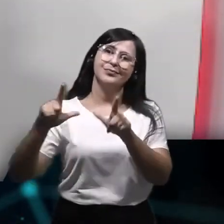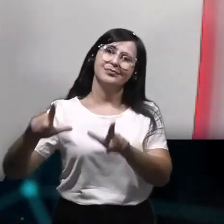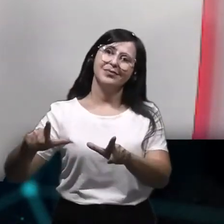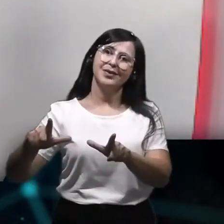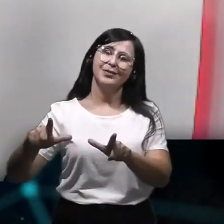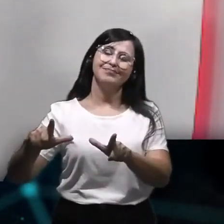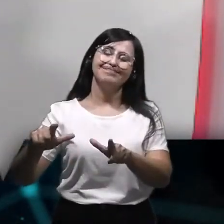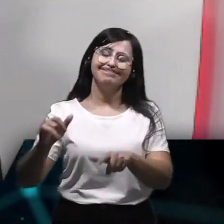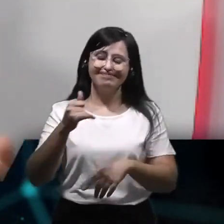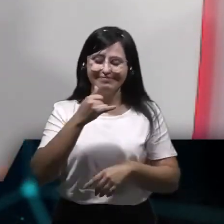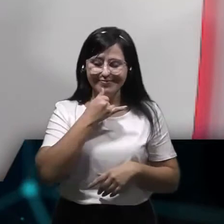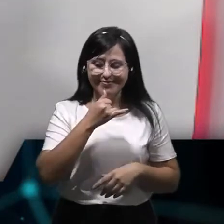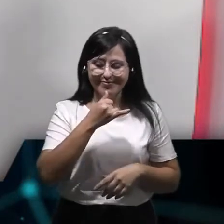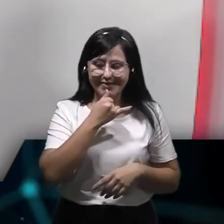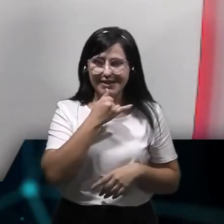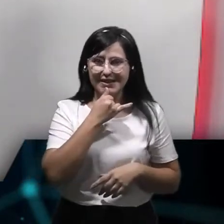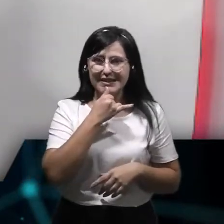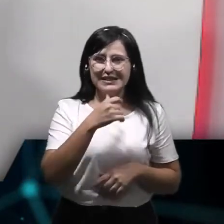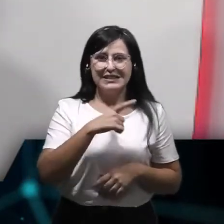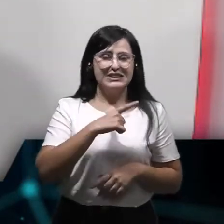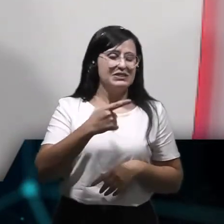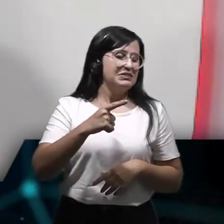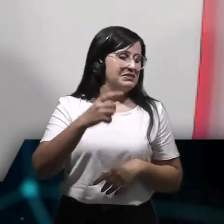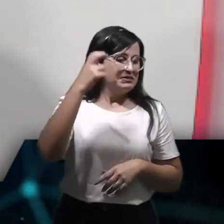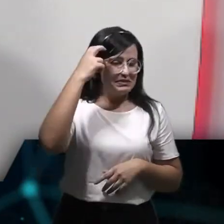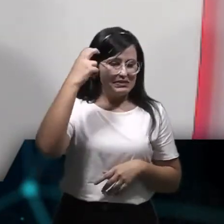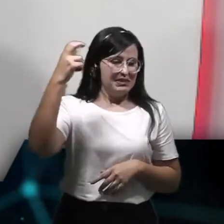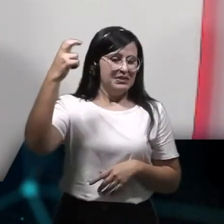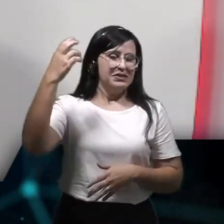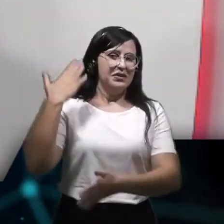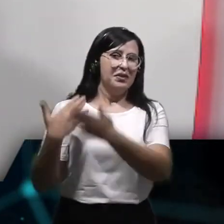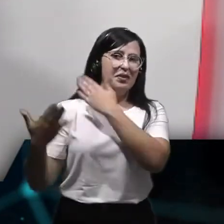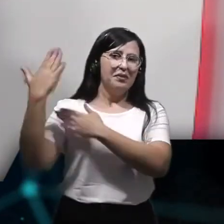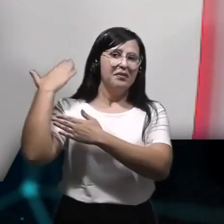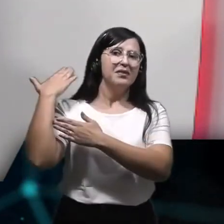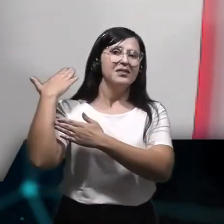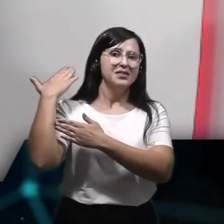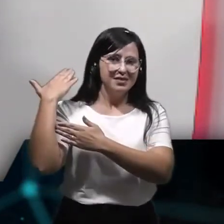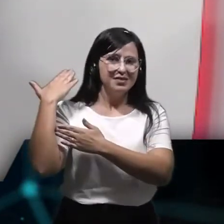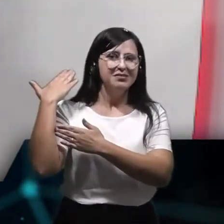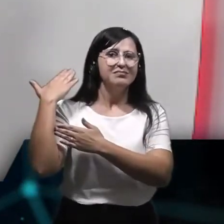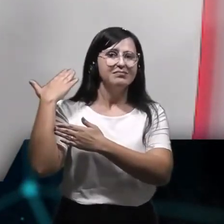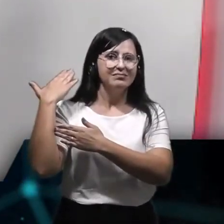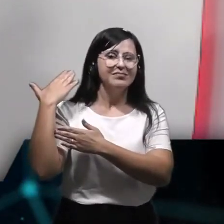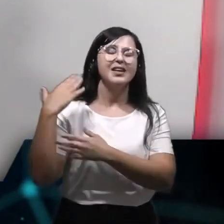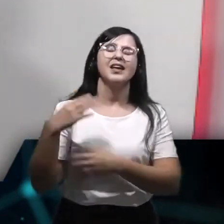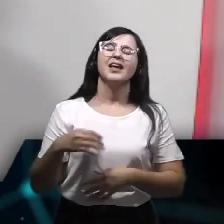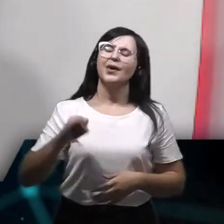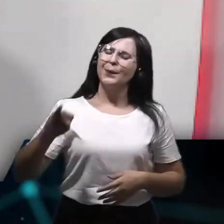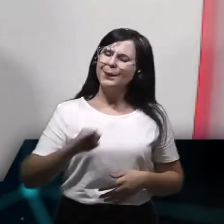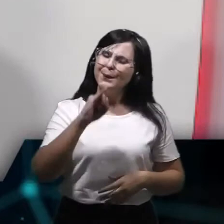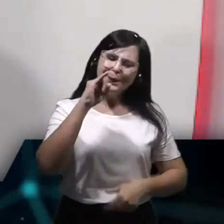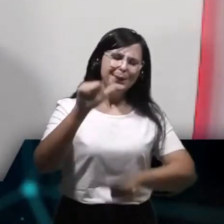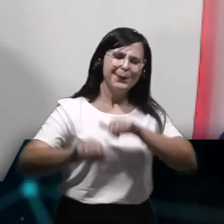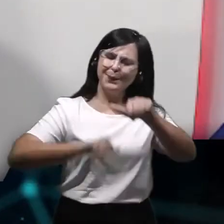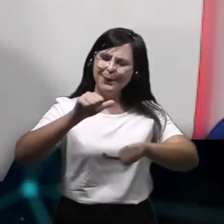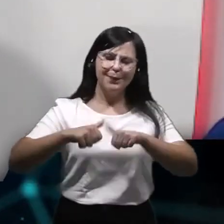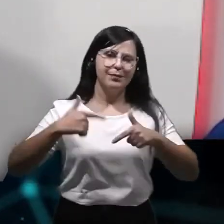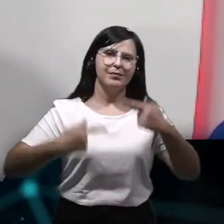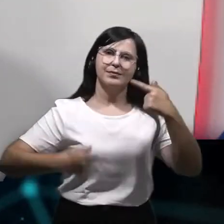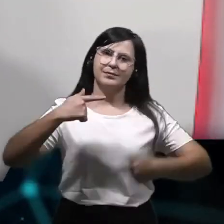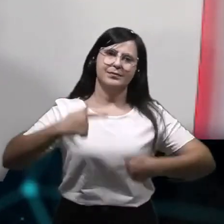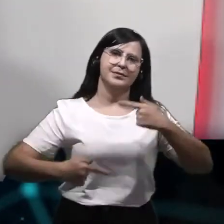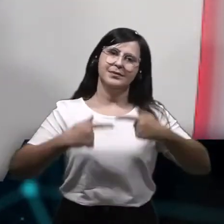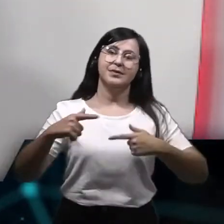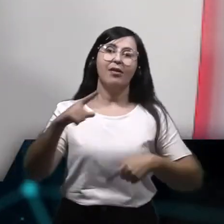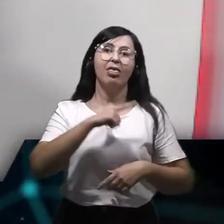por incompetência de gestões, tá certo? Que passou, e por isso também eu reforço aqui a importância de uma renovação na política,